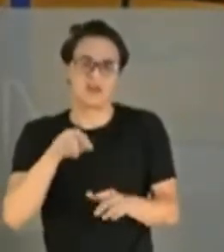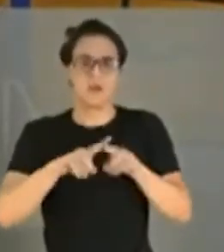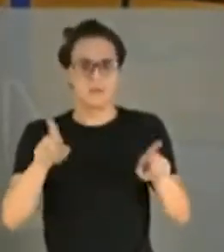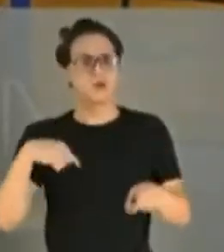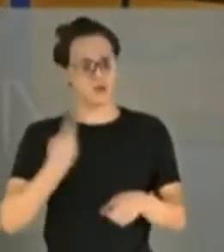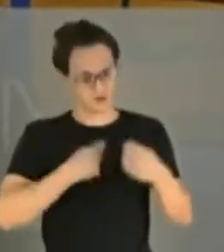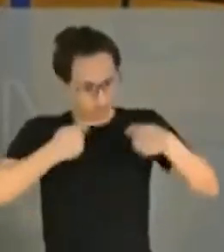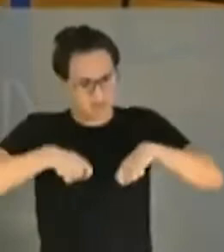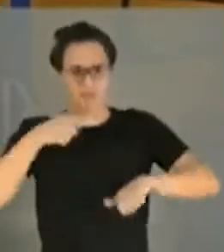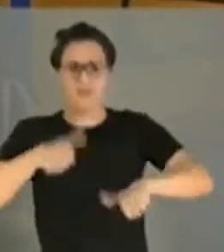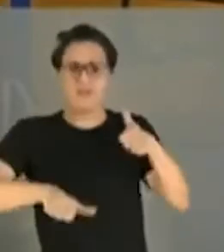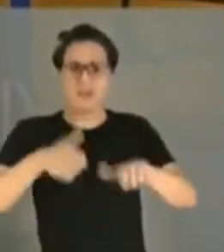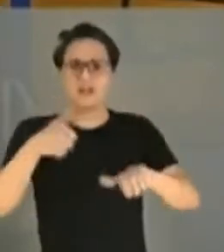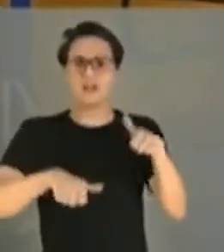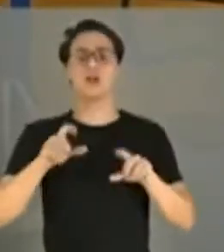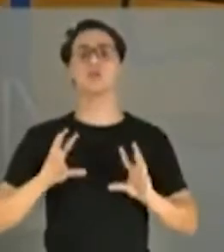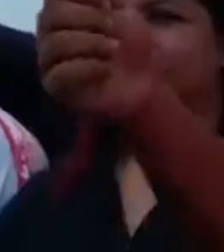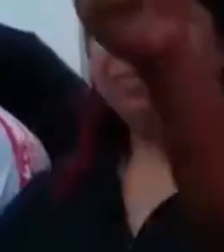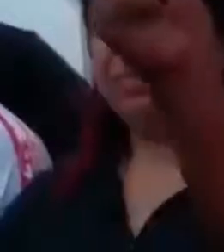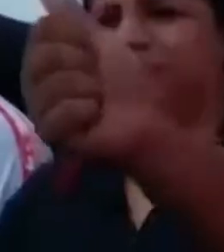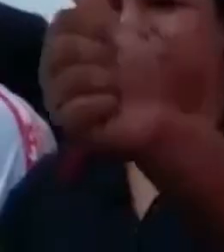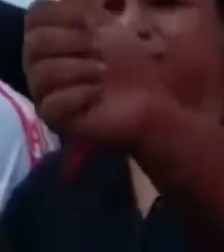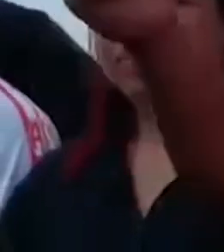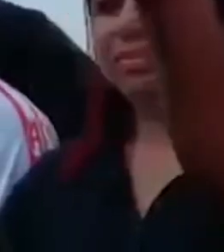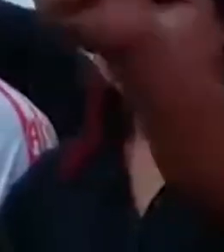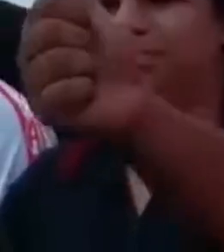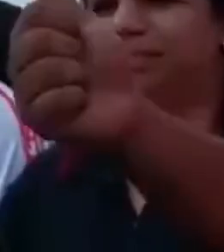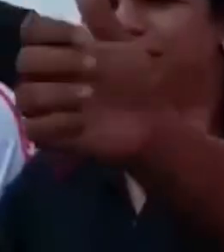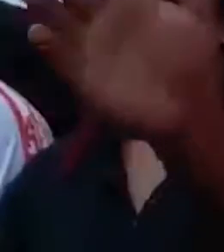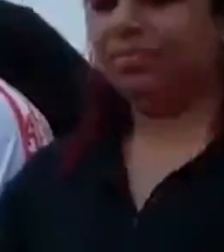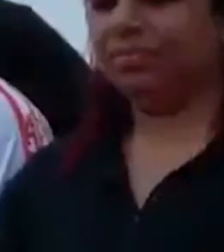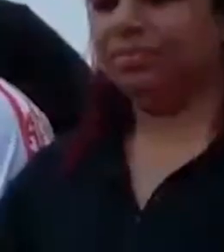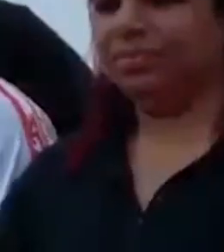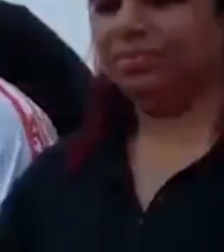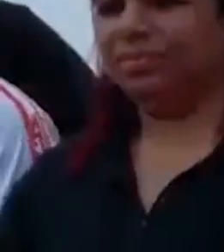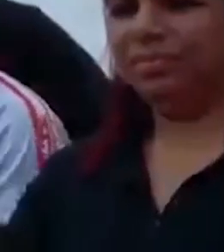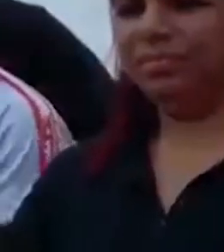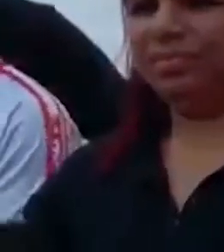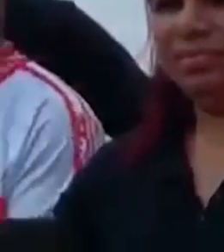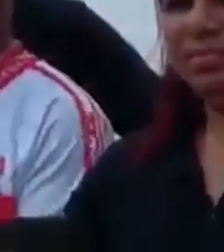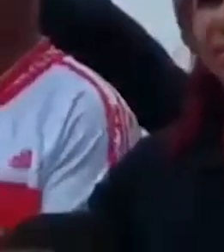dos tribunais superiores que estão aqui. Parabéns!